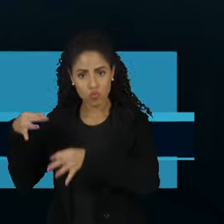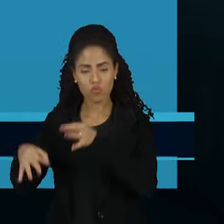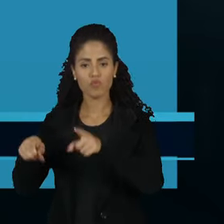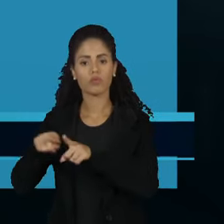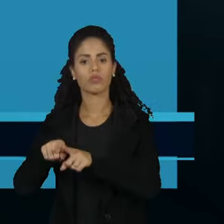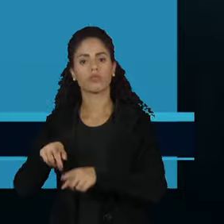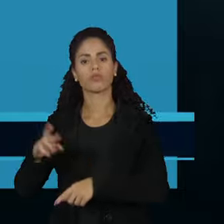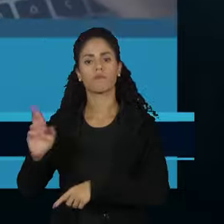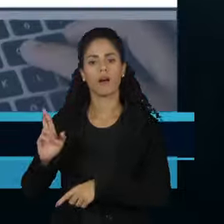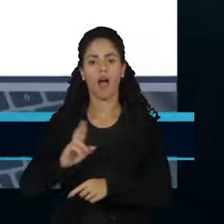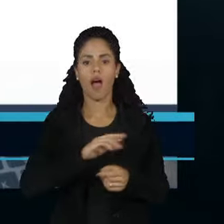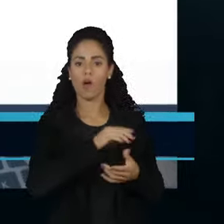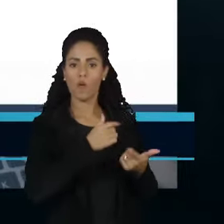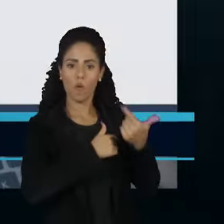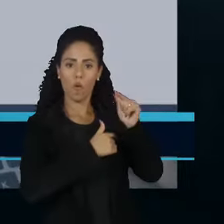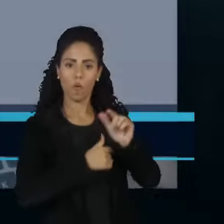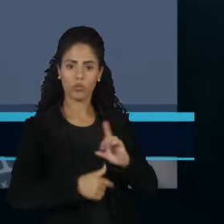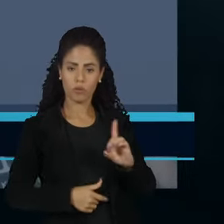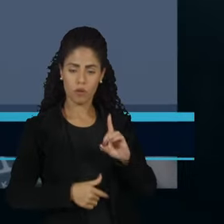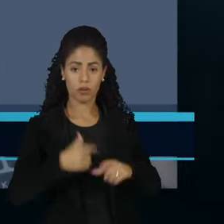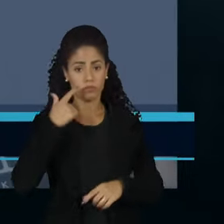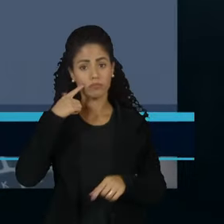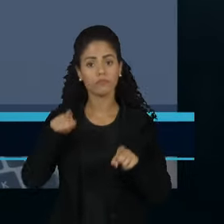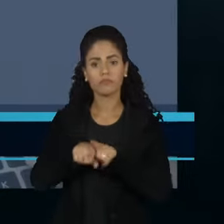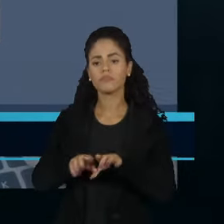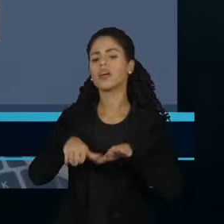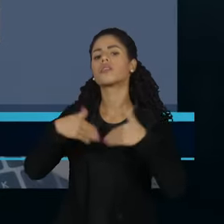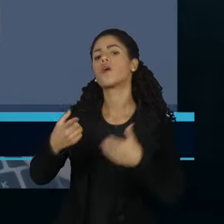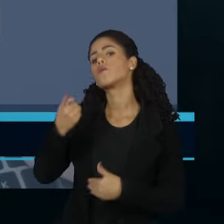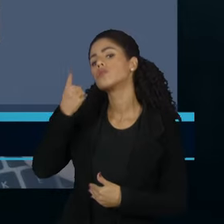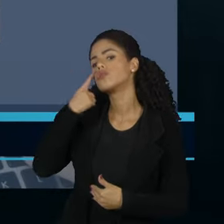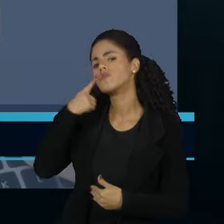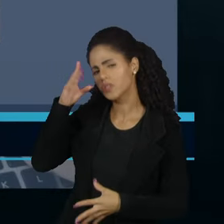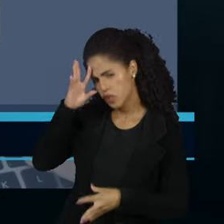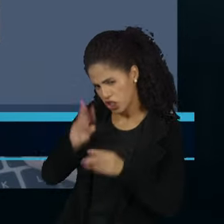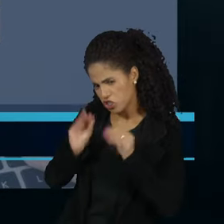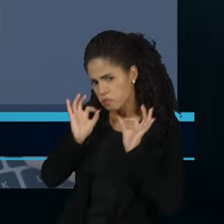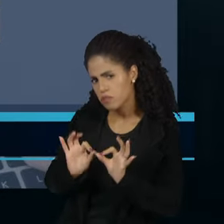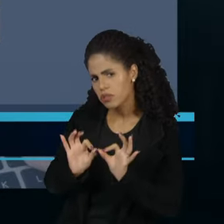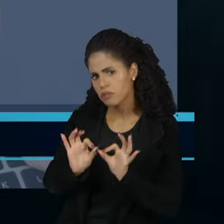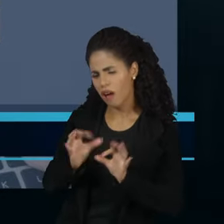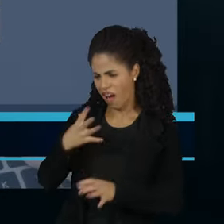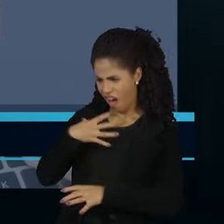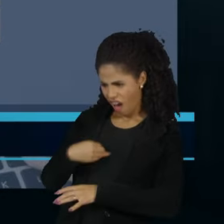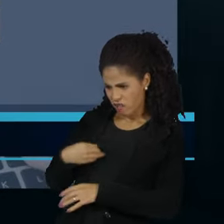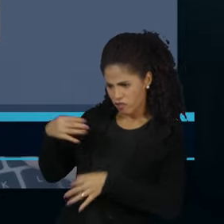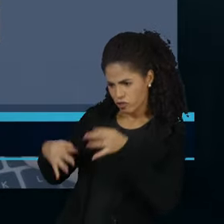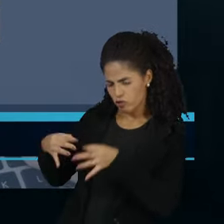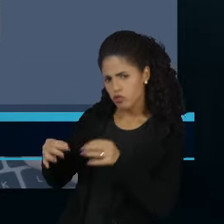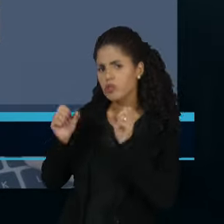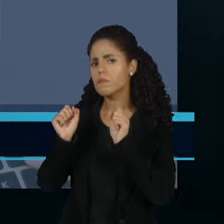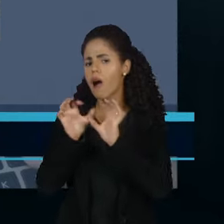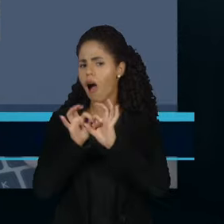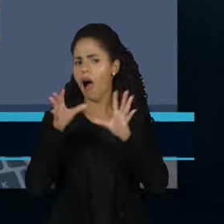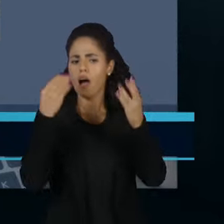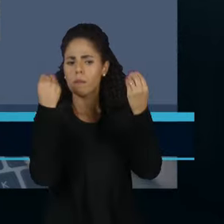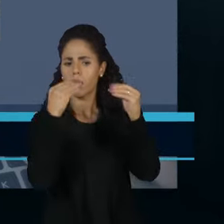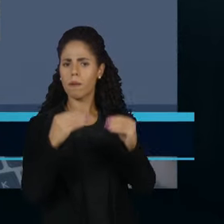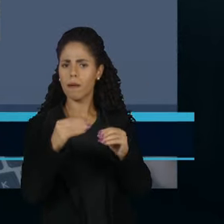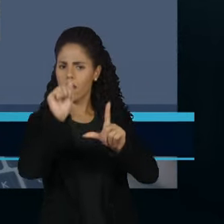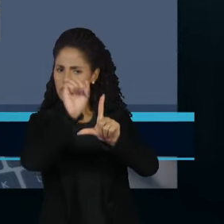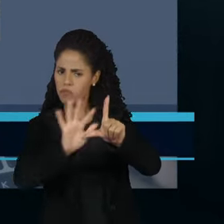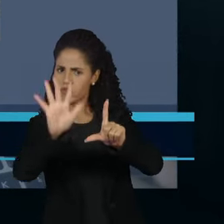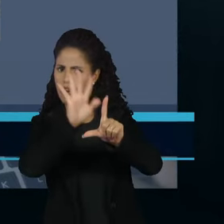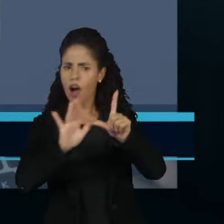Democrata e escreveu, abre aspas, "Então deixe-me ver se entendi. A filha do juiz tem permissão para publicar fotos do